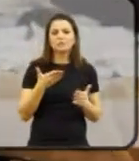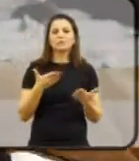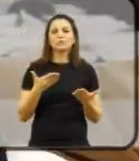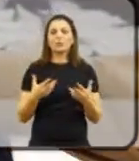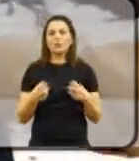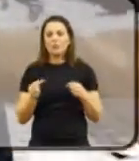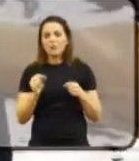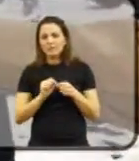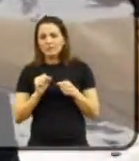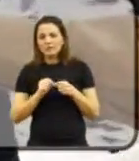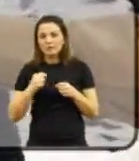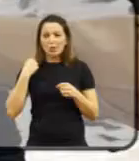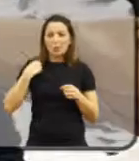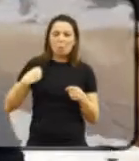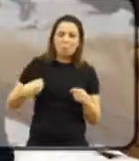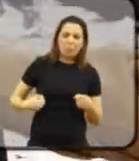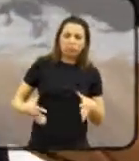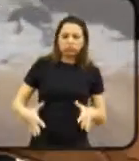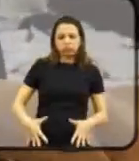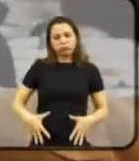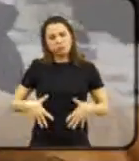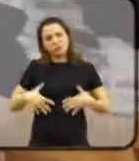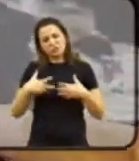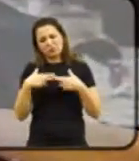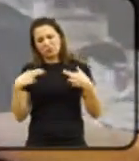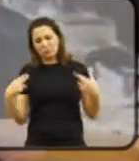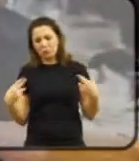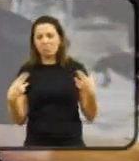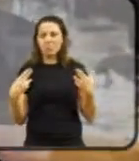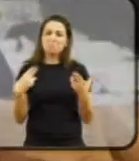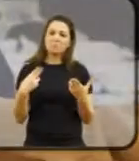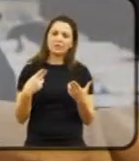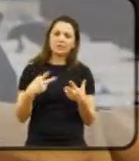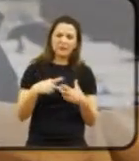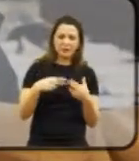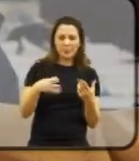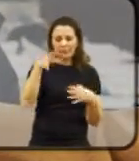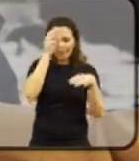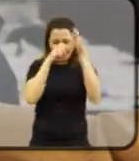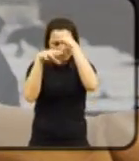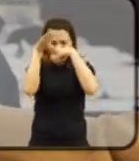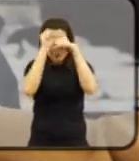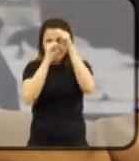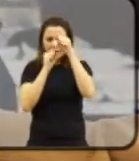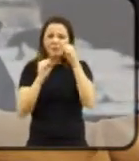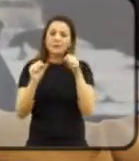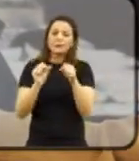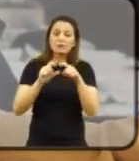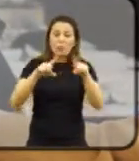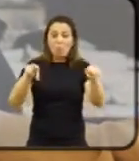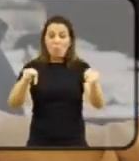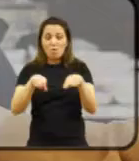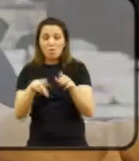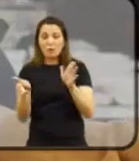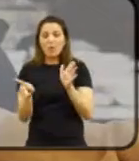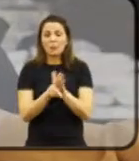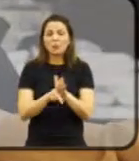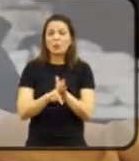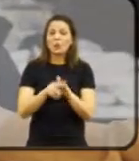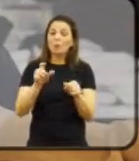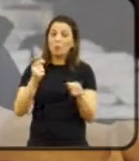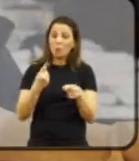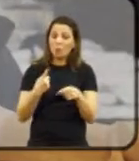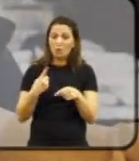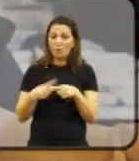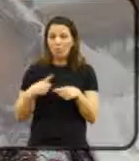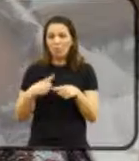aprendemos a fazer bolso, calça de uma maneira geral, né? Agora é só montar. Aprender mais e mais e poder montar meu ateliê, porque eu faço um curso